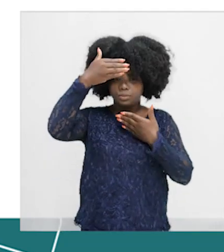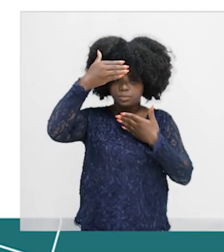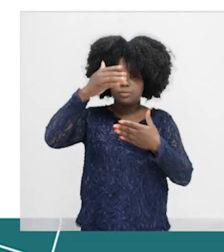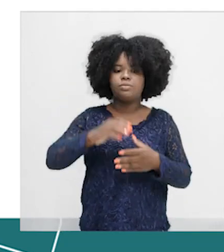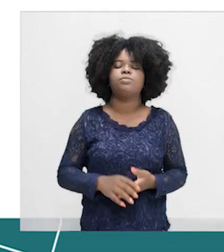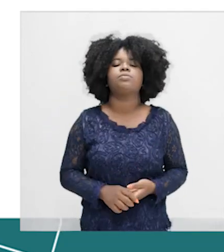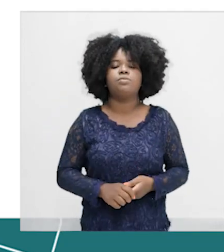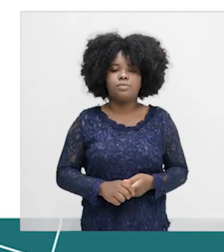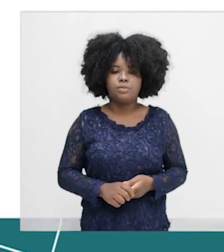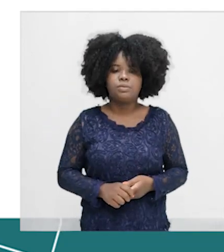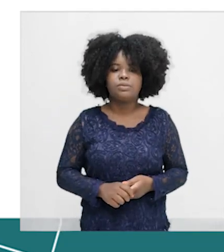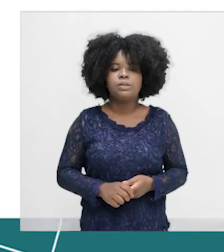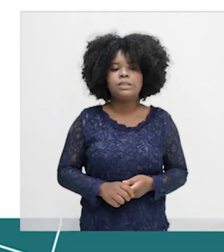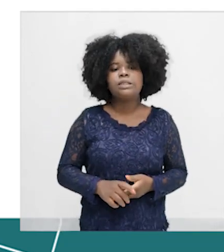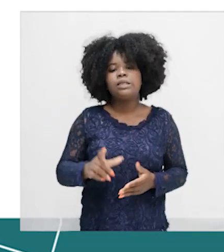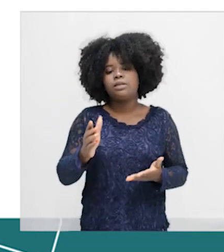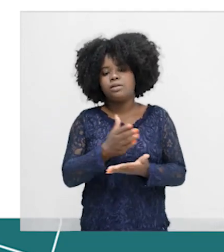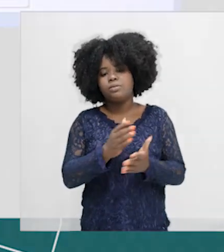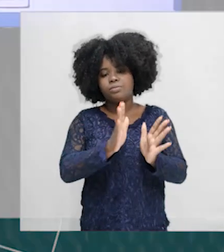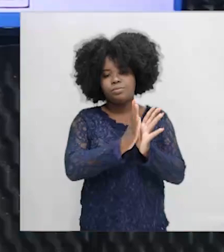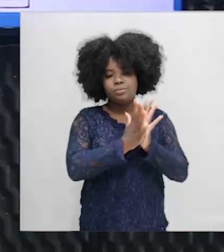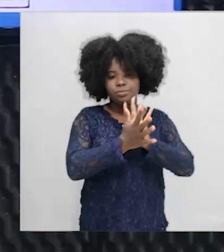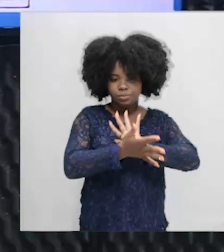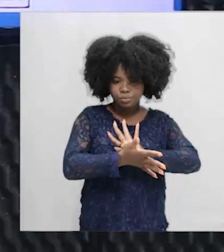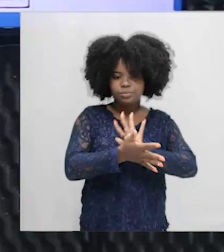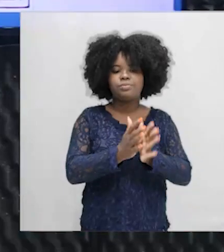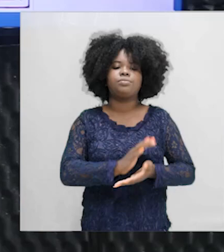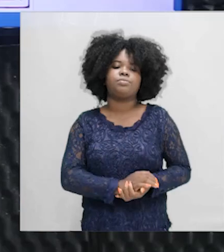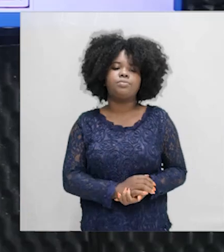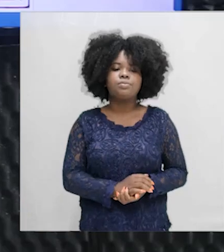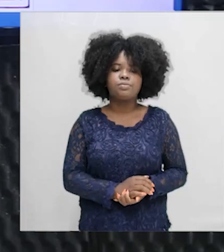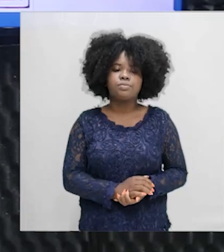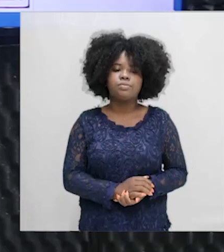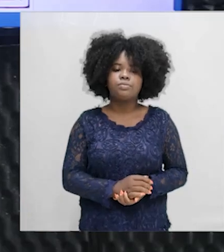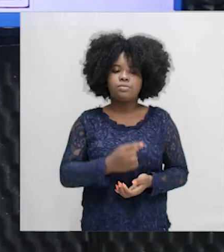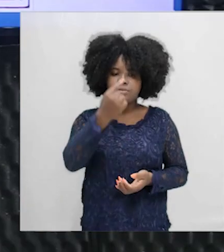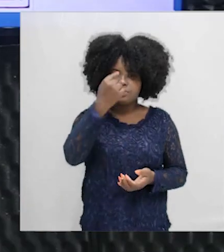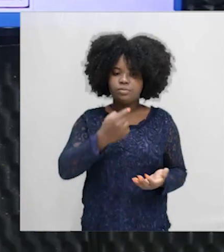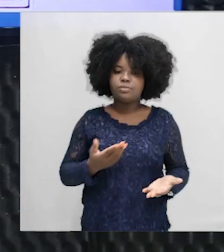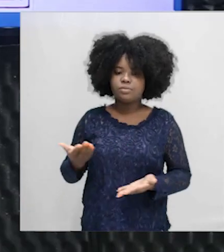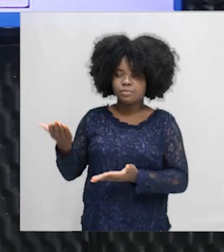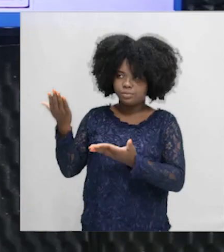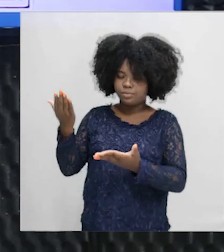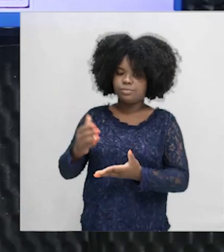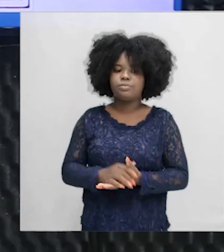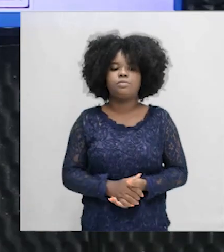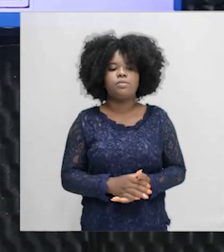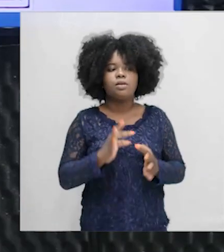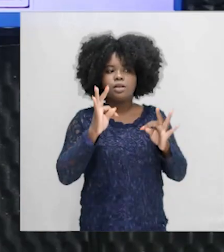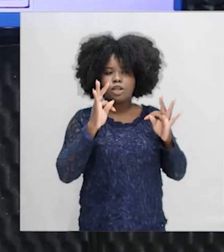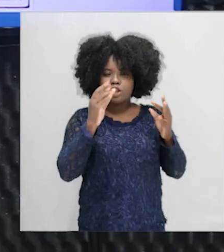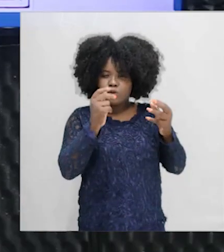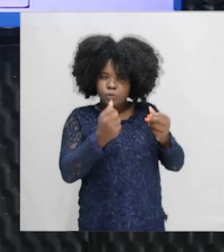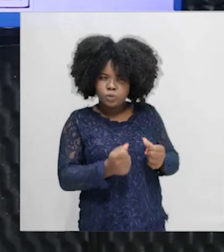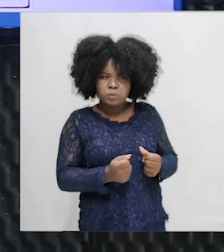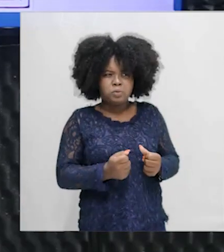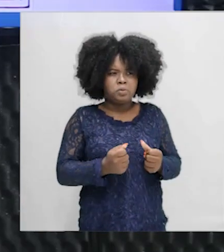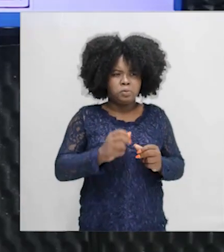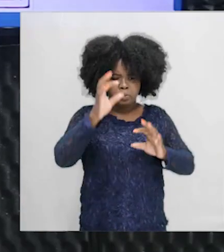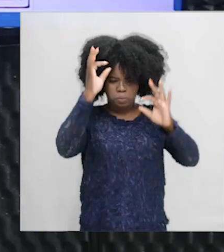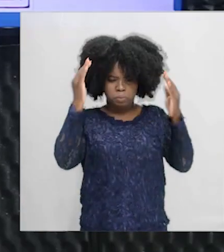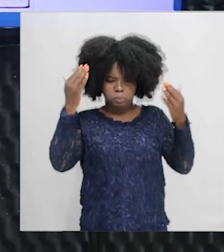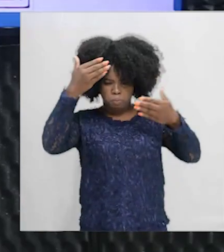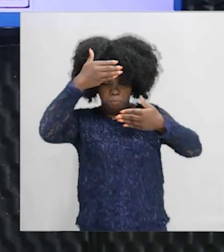o que eu não sei e o que eu acho que não devo achar. Tudo coberto, menos os olhos, é que é uma cultura machista, cruel e